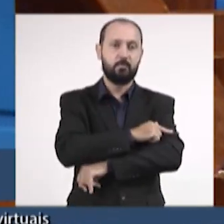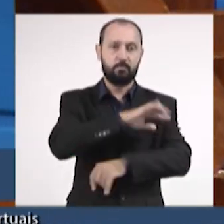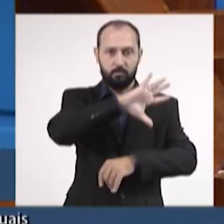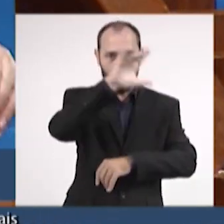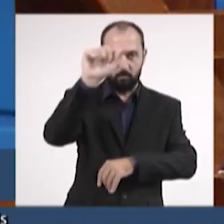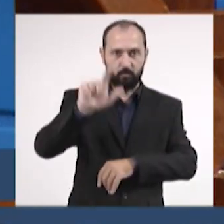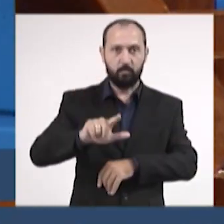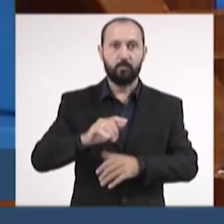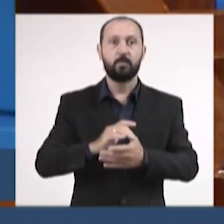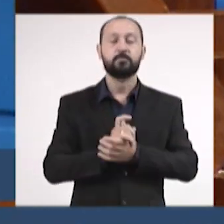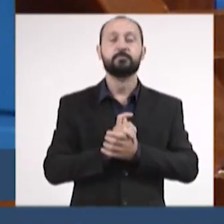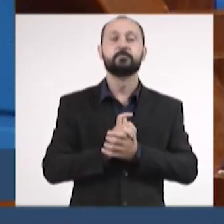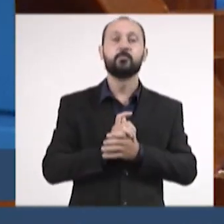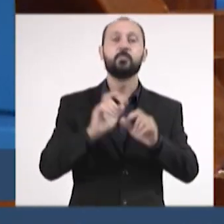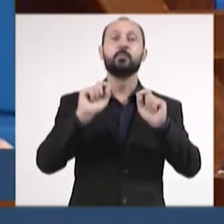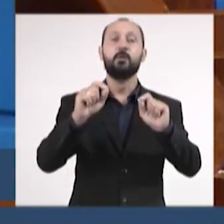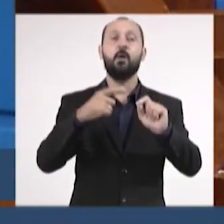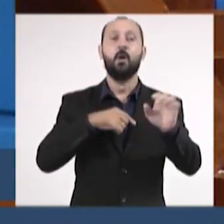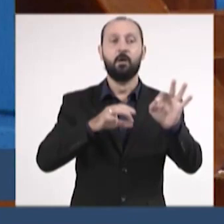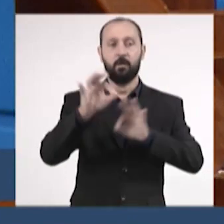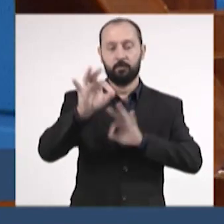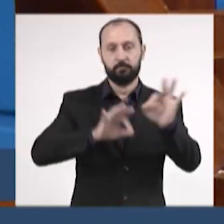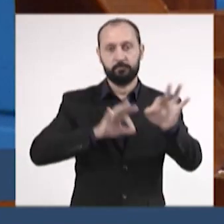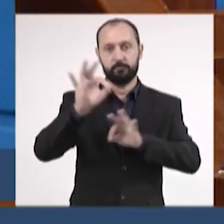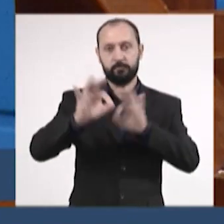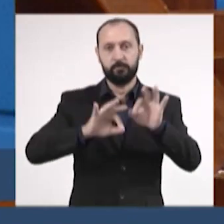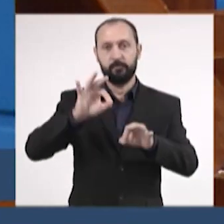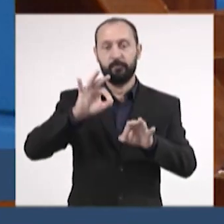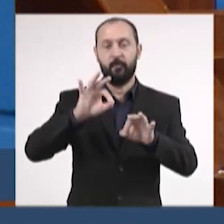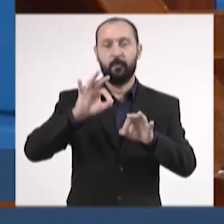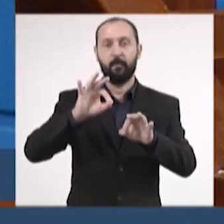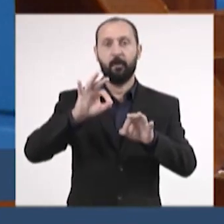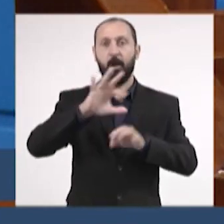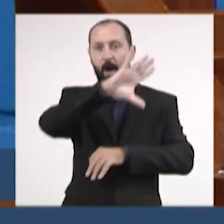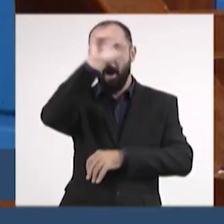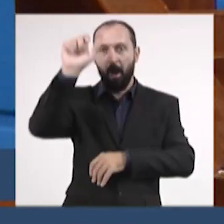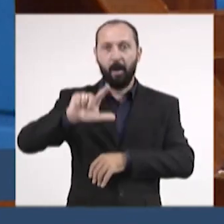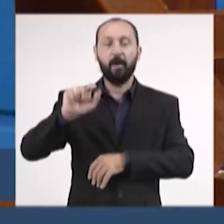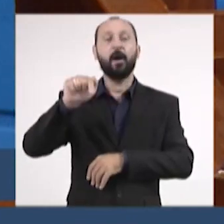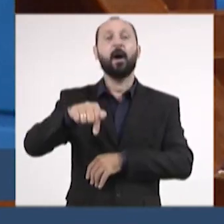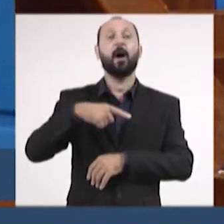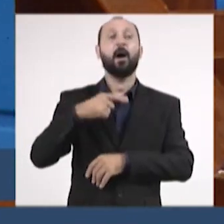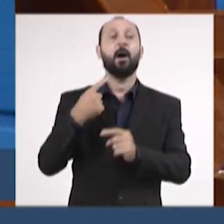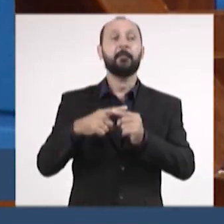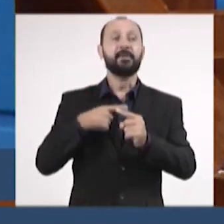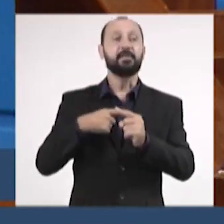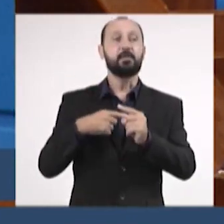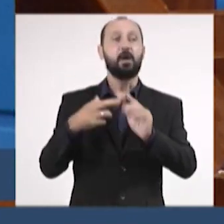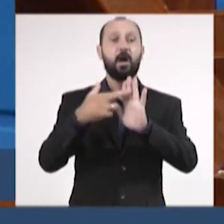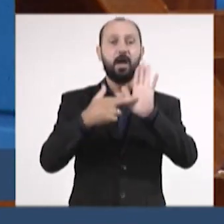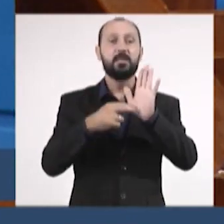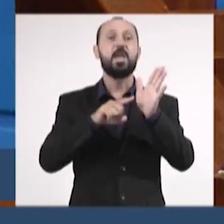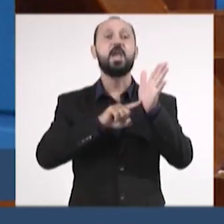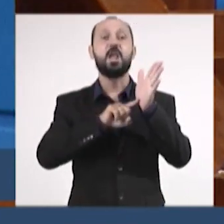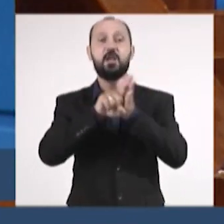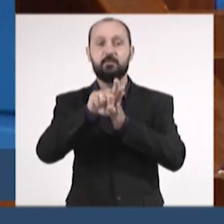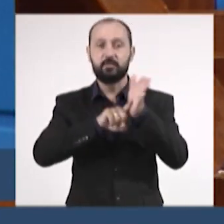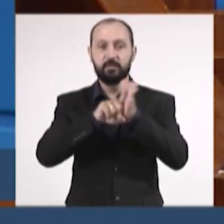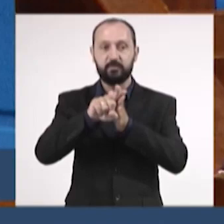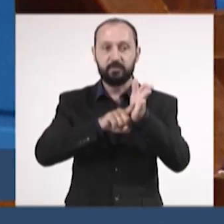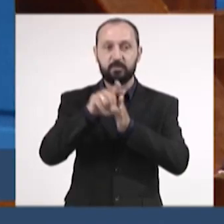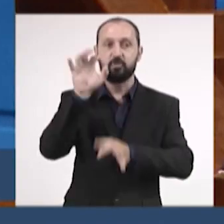Grosso do Sul, que o que coloca Mato Grosso do Sul nessa linha é que aqui tem protocolo de investigação,